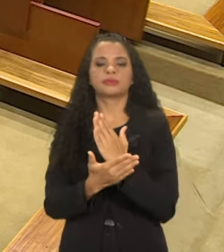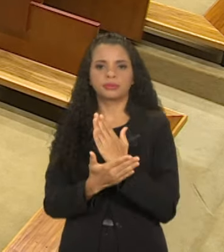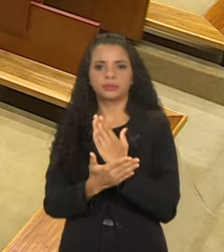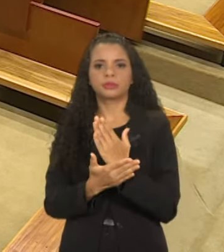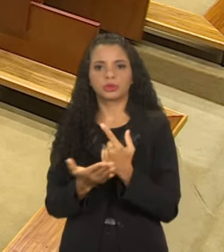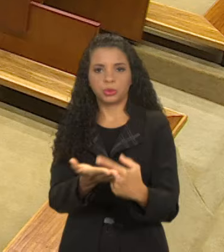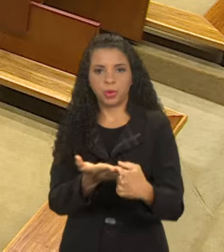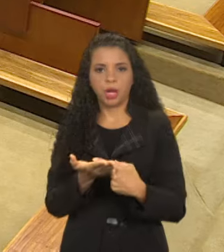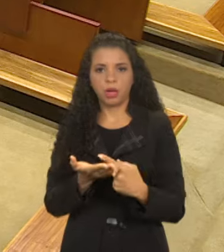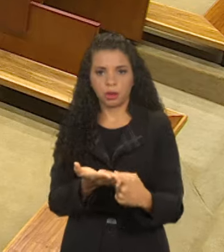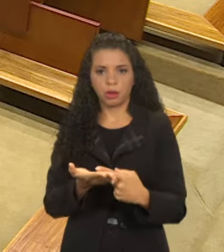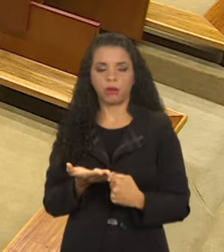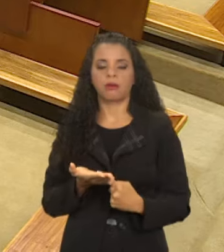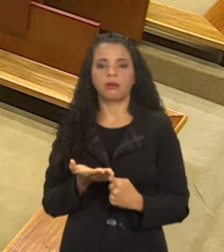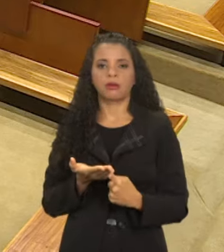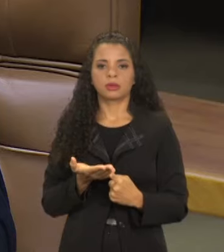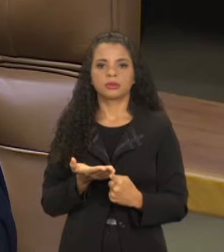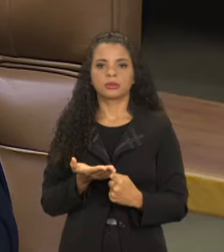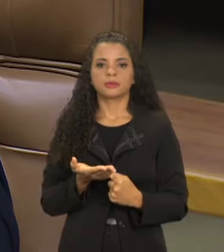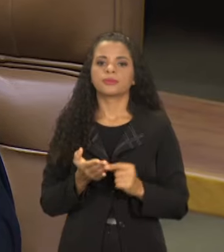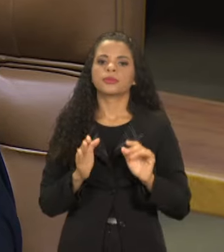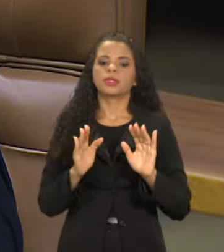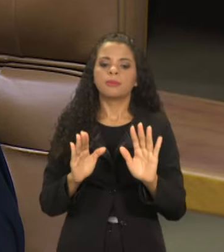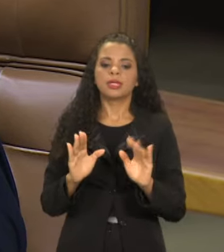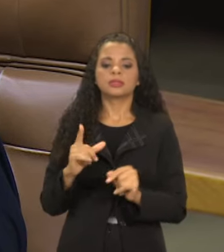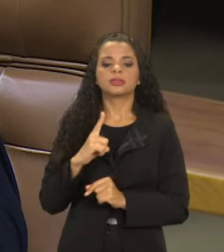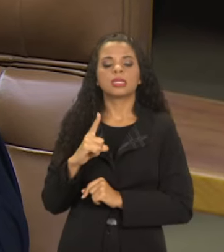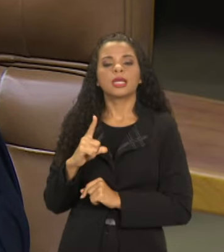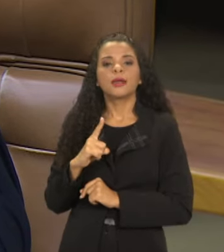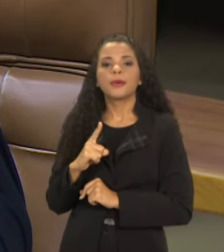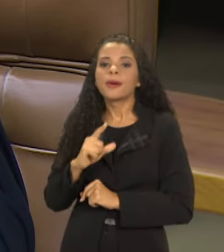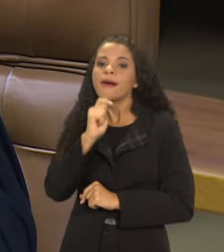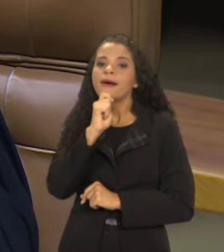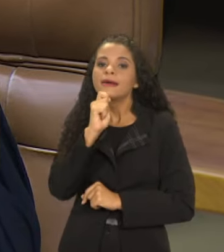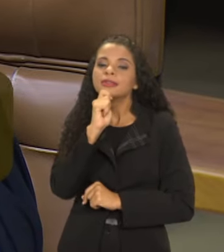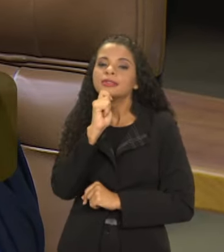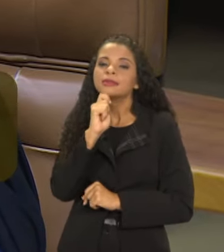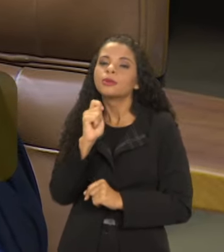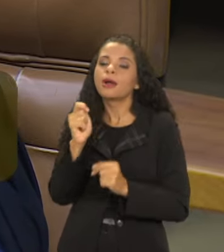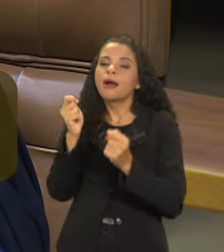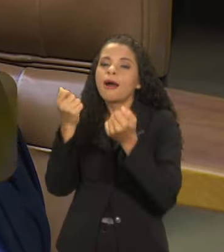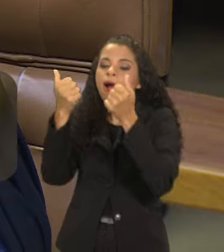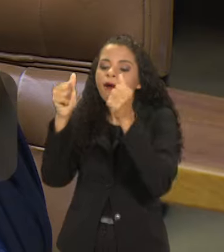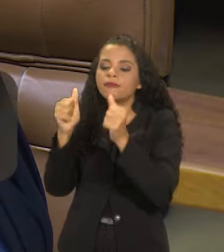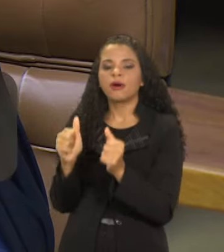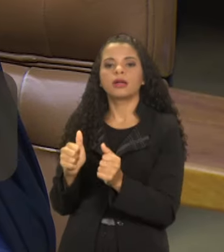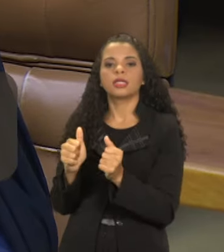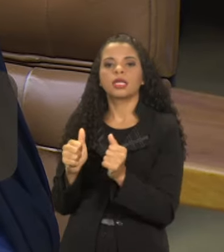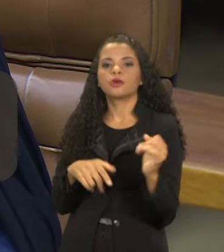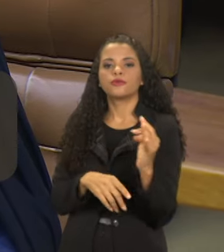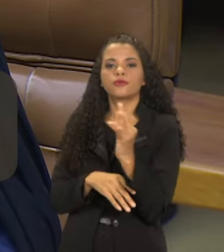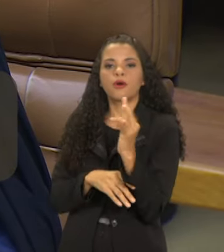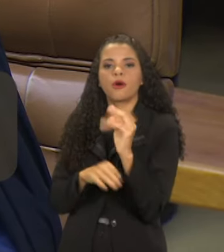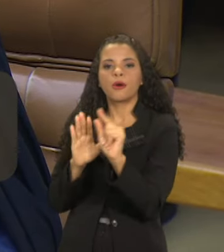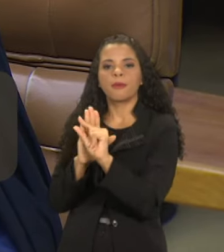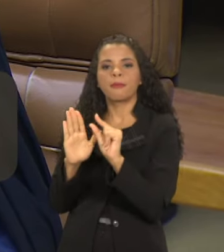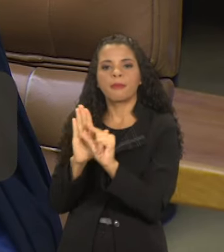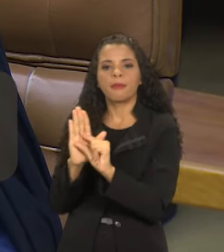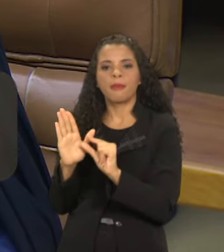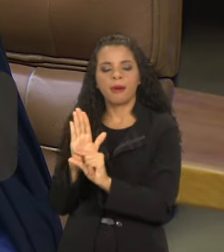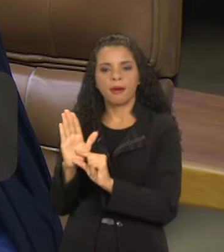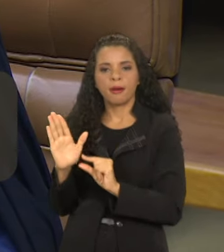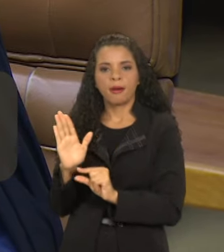acordo, salientando apenas que estou examinando os aspectos formais, sem ingressar, inclusive, no mérito